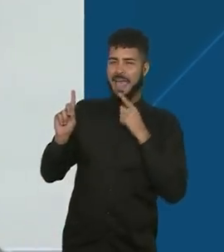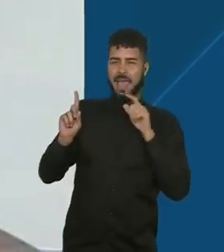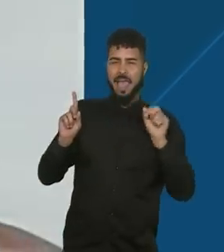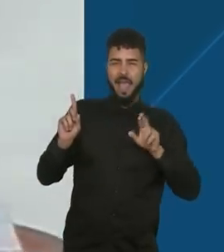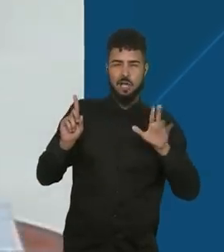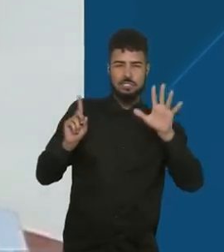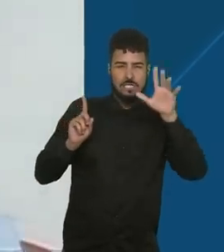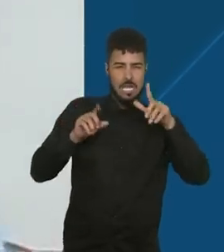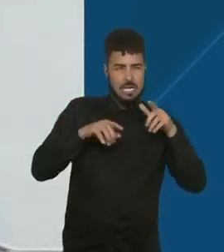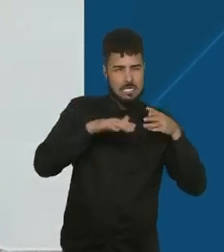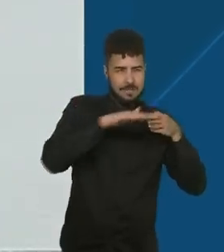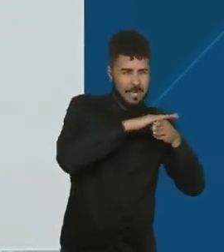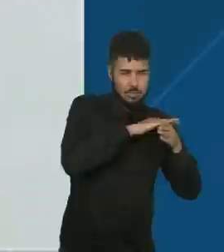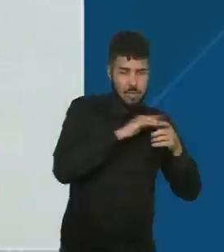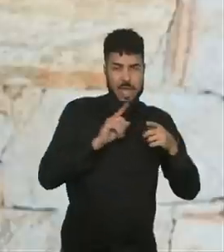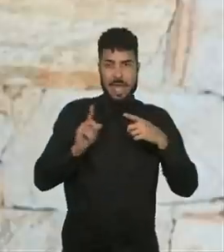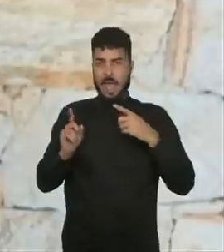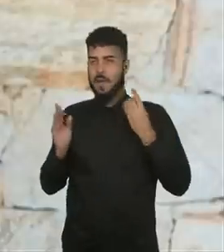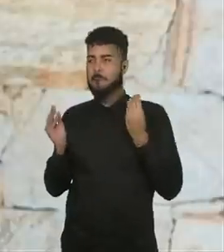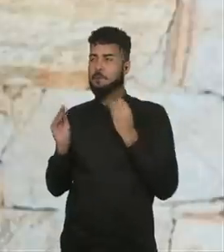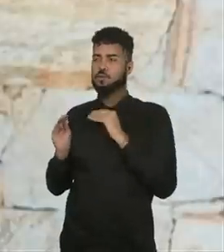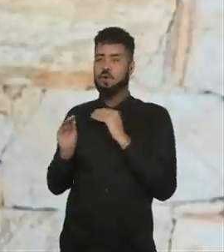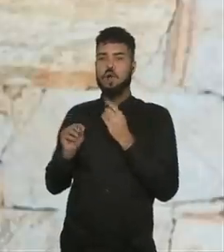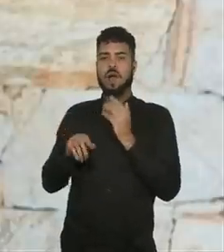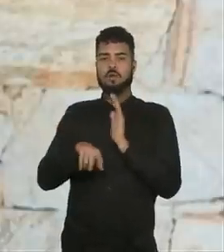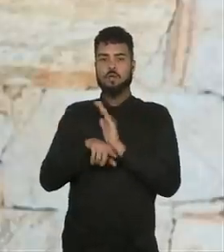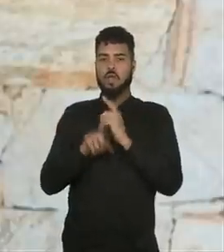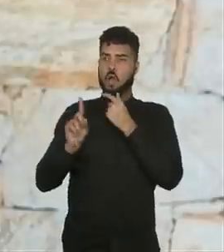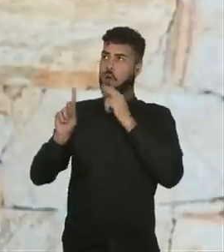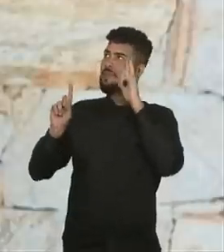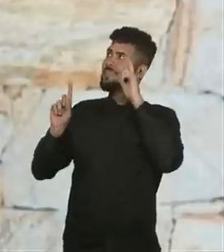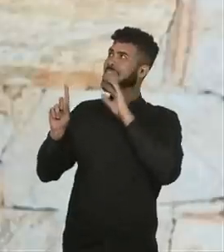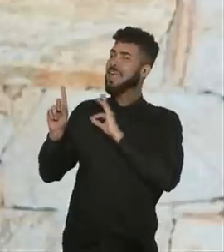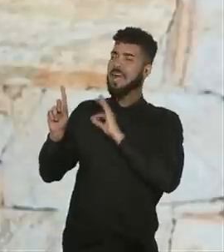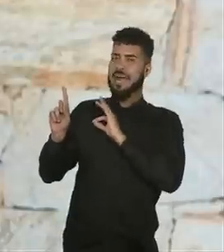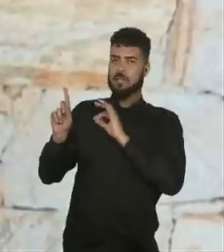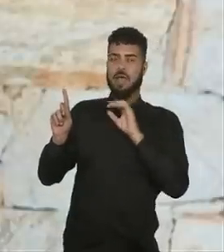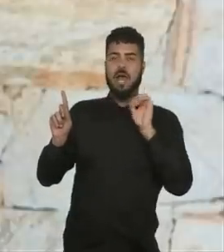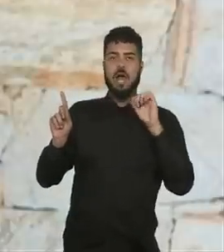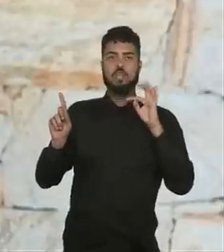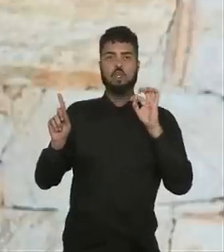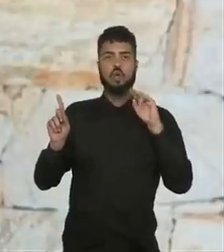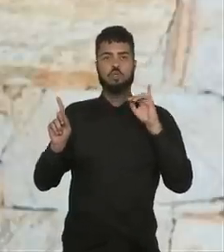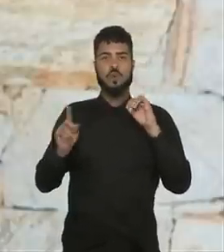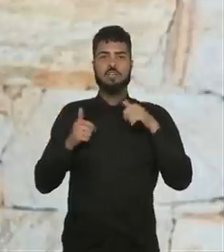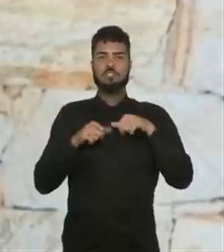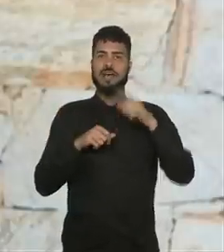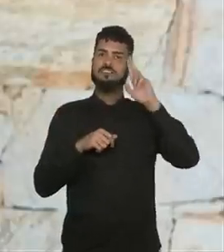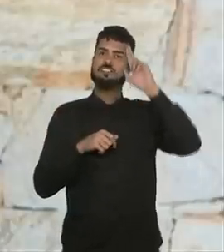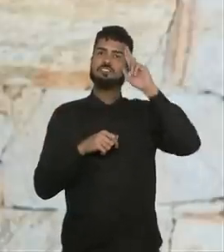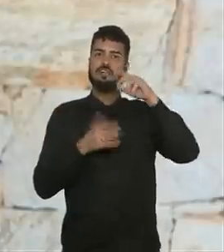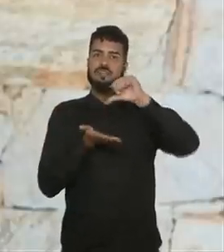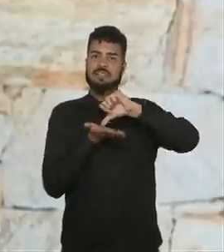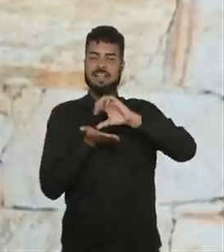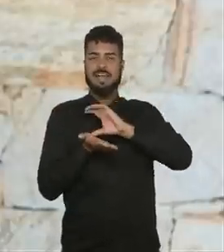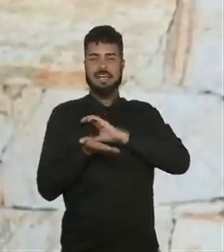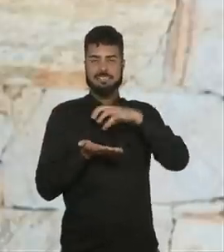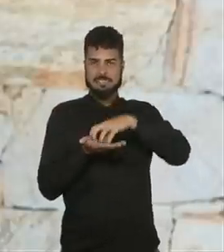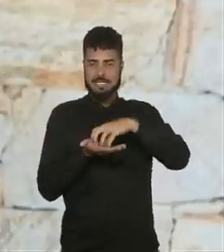com a suposta ajuda de outro delegado Antônio Ricardo Lima Nunes que era o titular na Delegacia da Rocinha